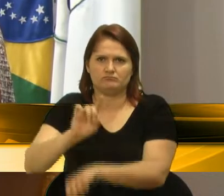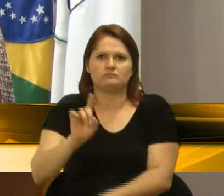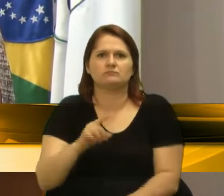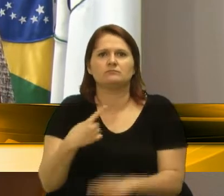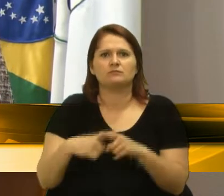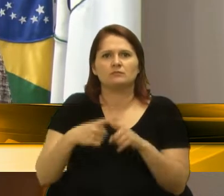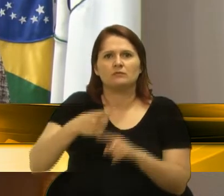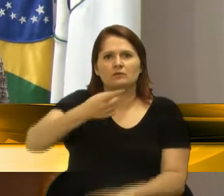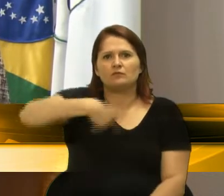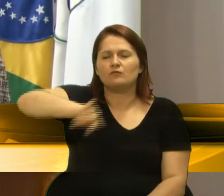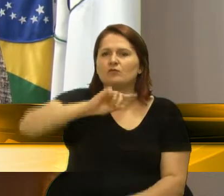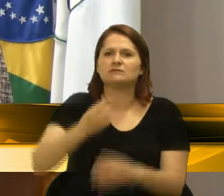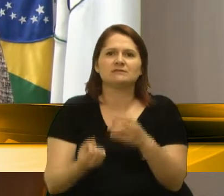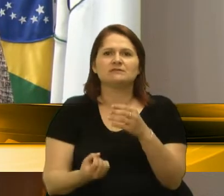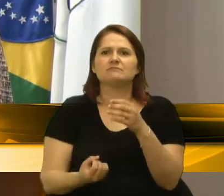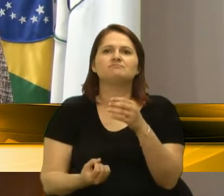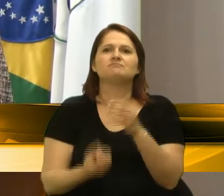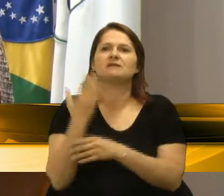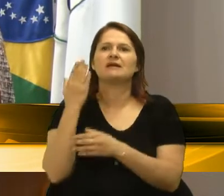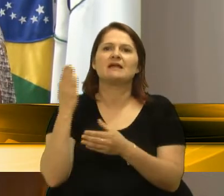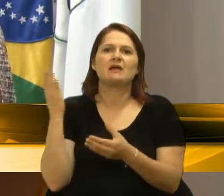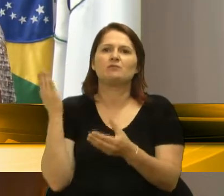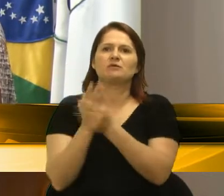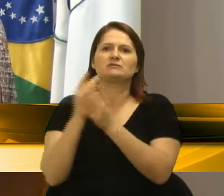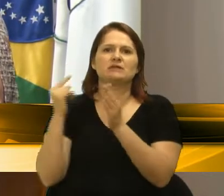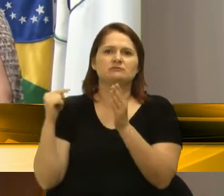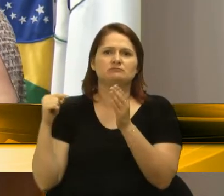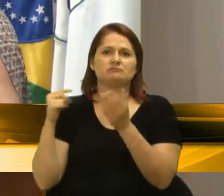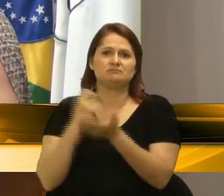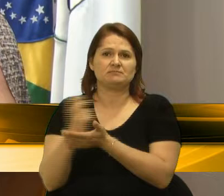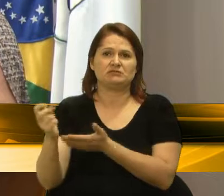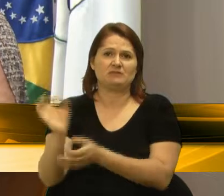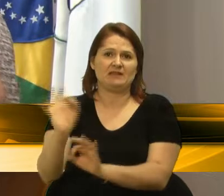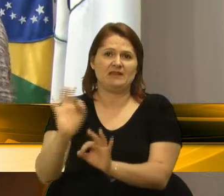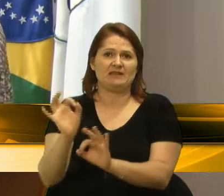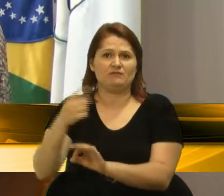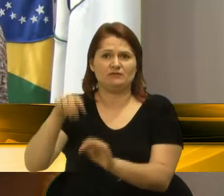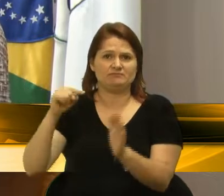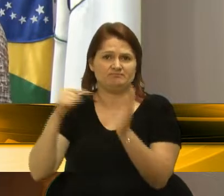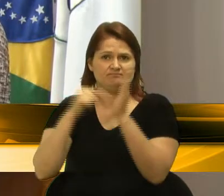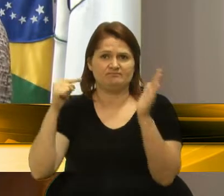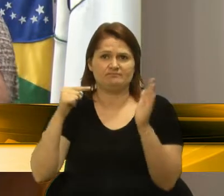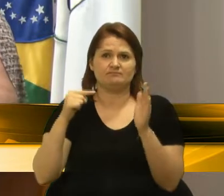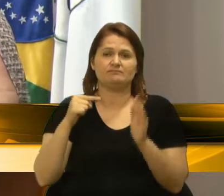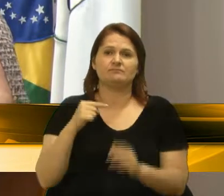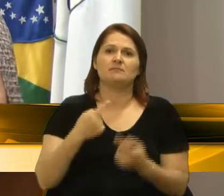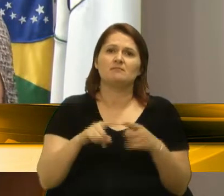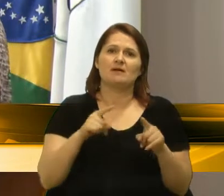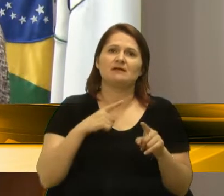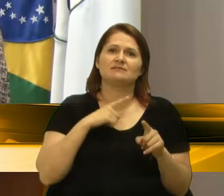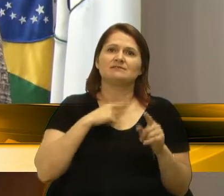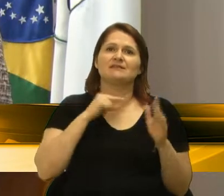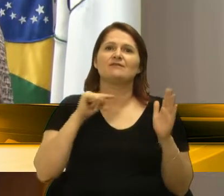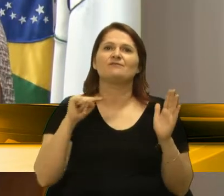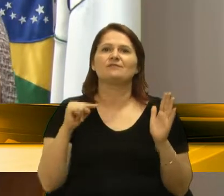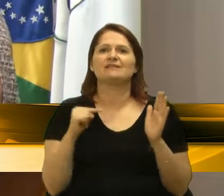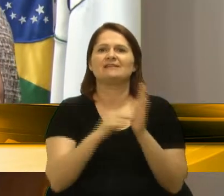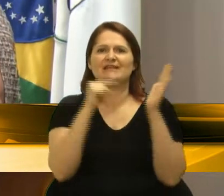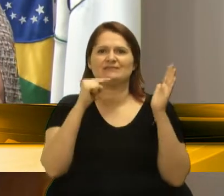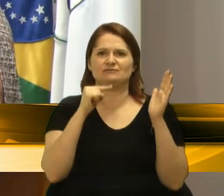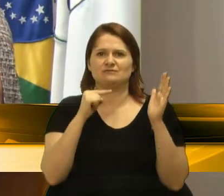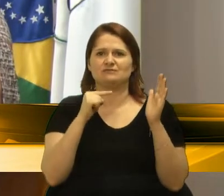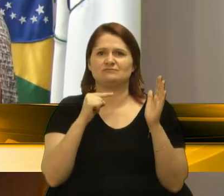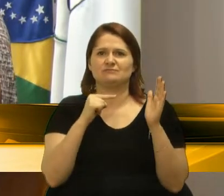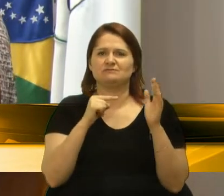nenhum processo de impeachment sequer. É culpa, sim, do denuncismo barato de um ser que